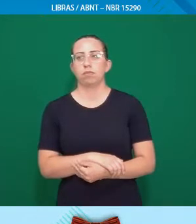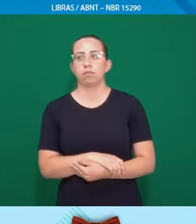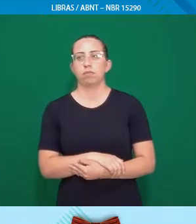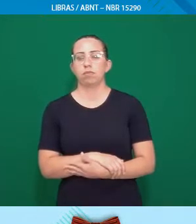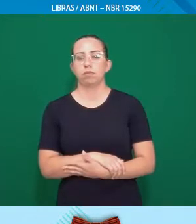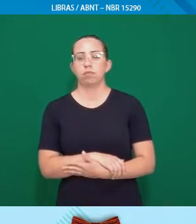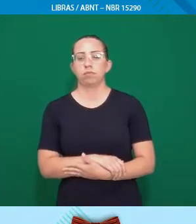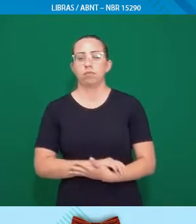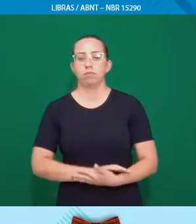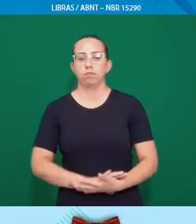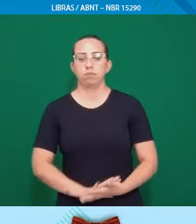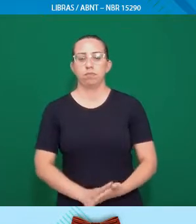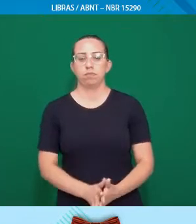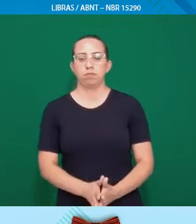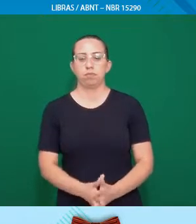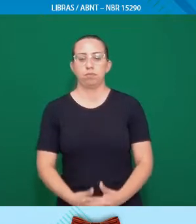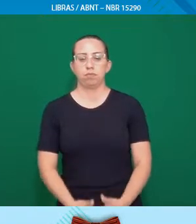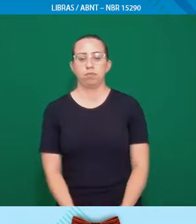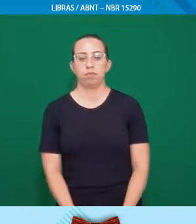e